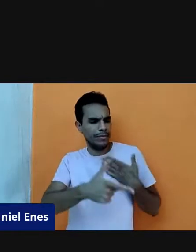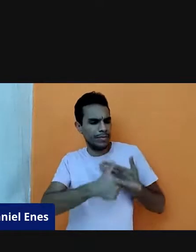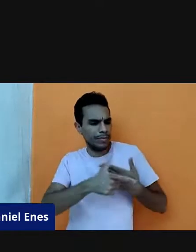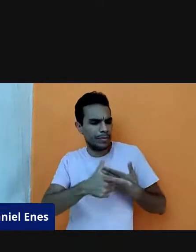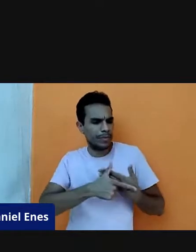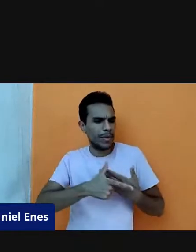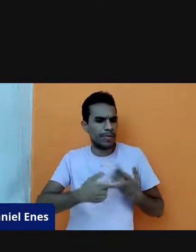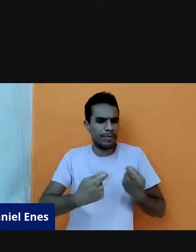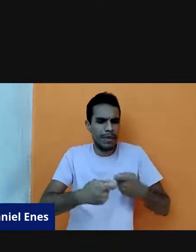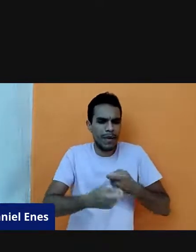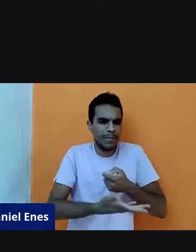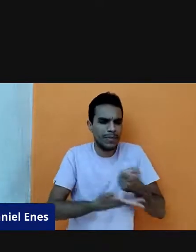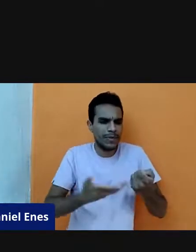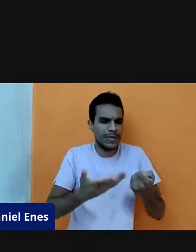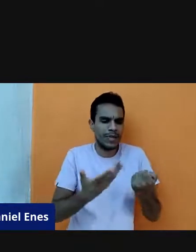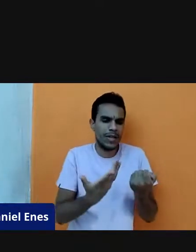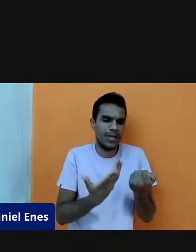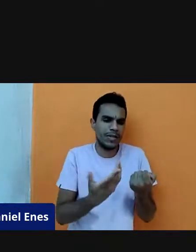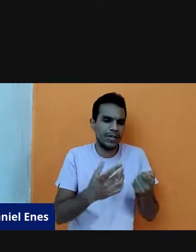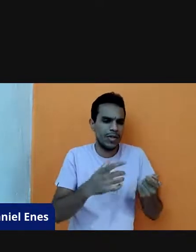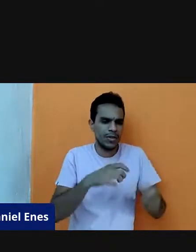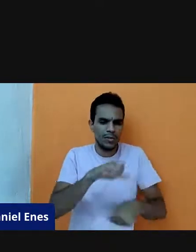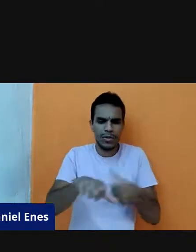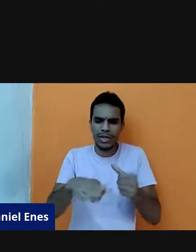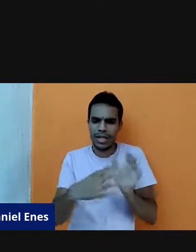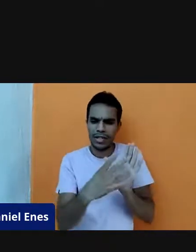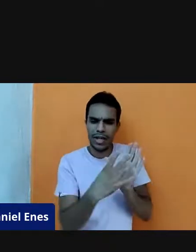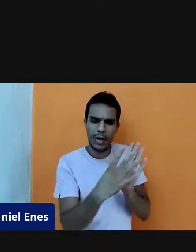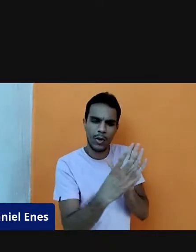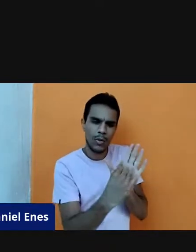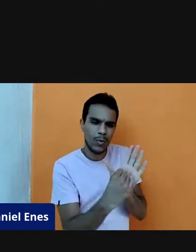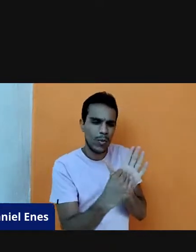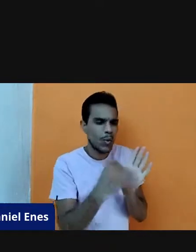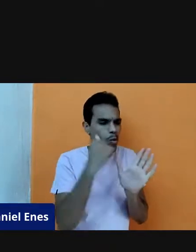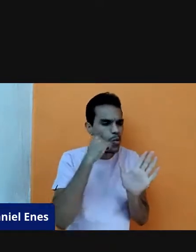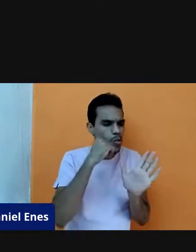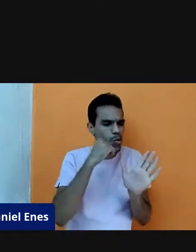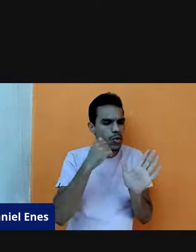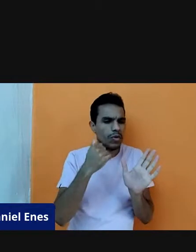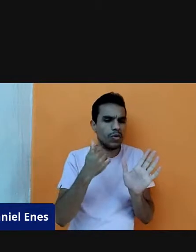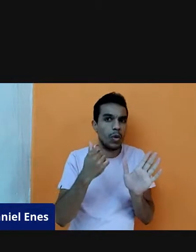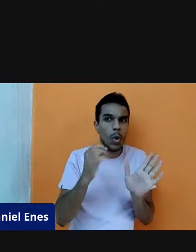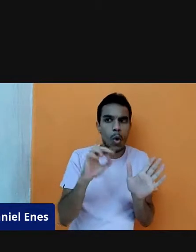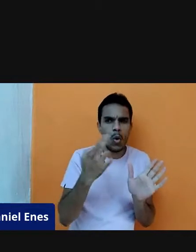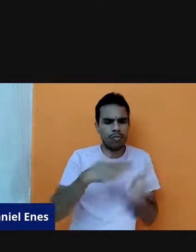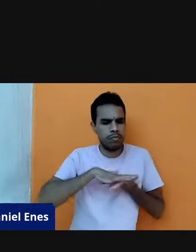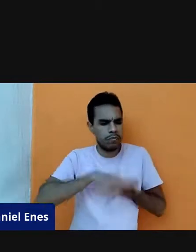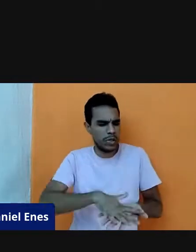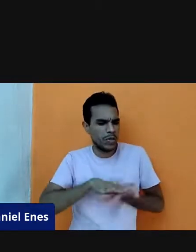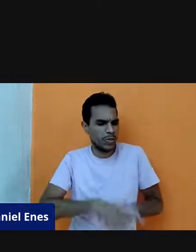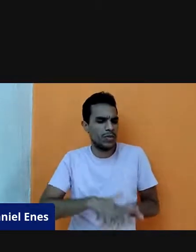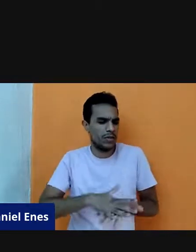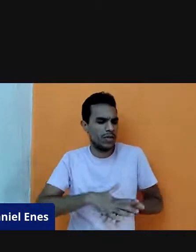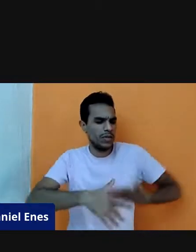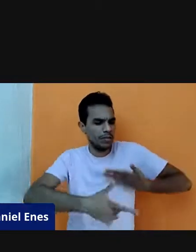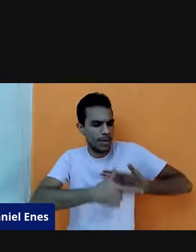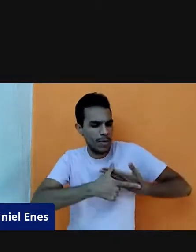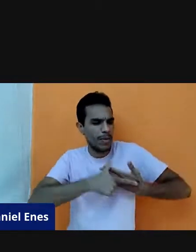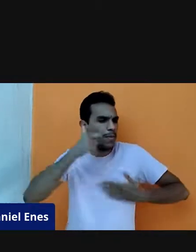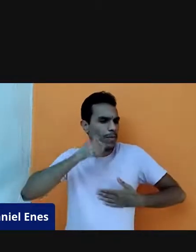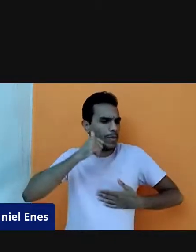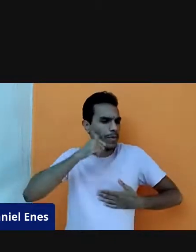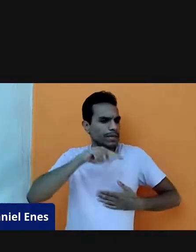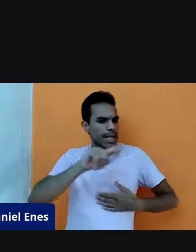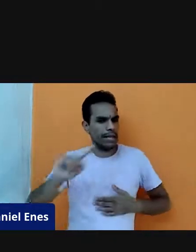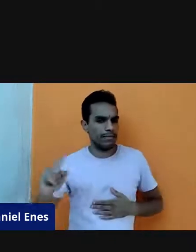estereótipo feminino, né, e do preconceito que havia em torno do papel da mulher na sociedade. Uma pioneira aí, tem uma